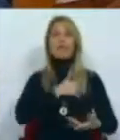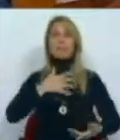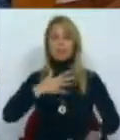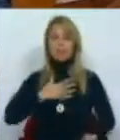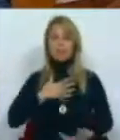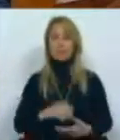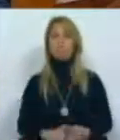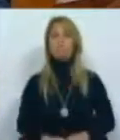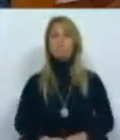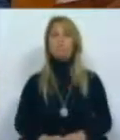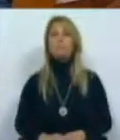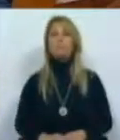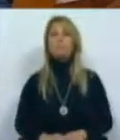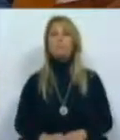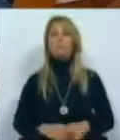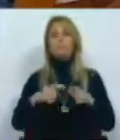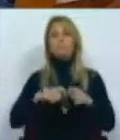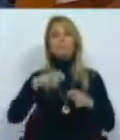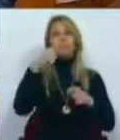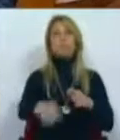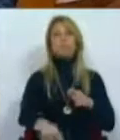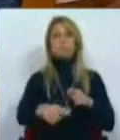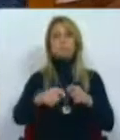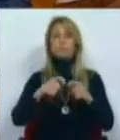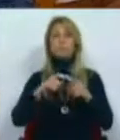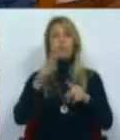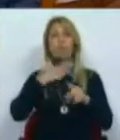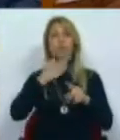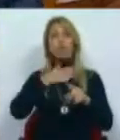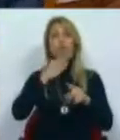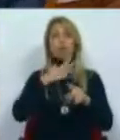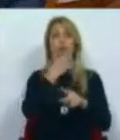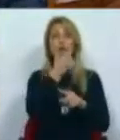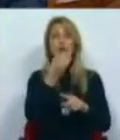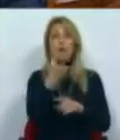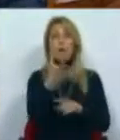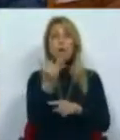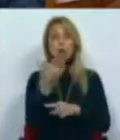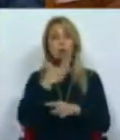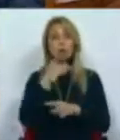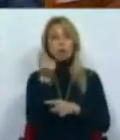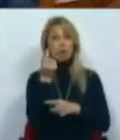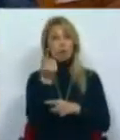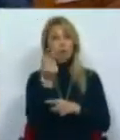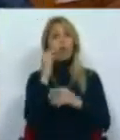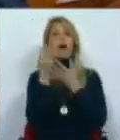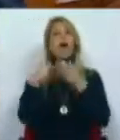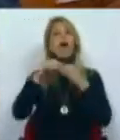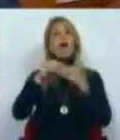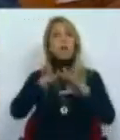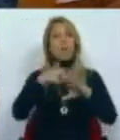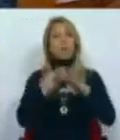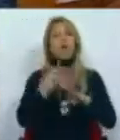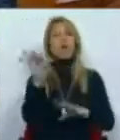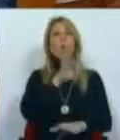empresas. Extensão das linhas de crédito em 2012 com reforço de 400